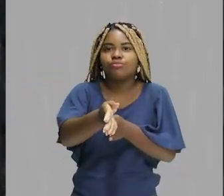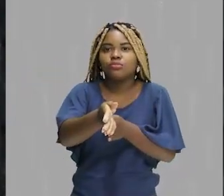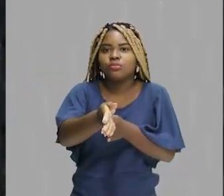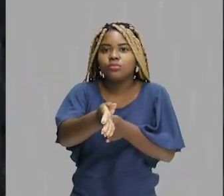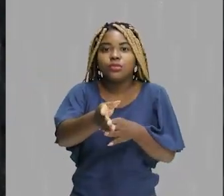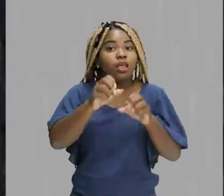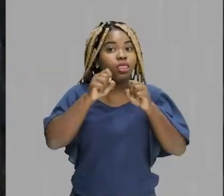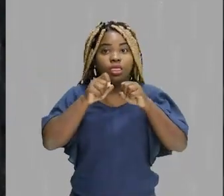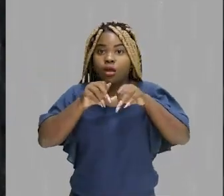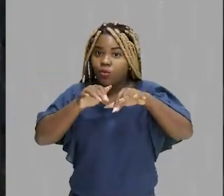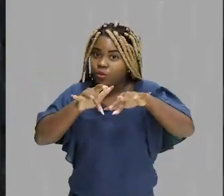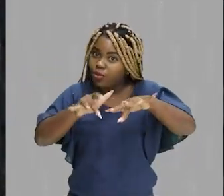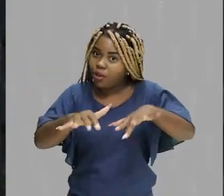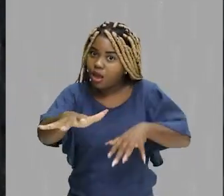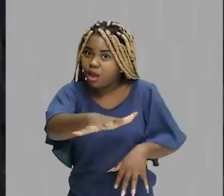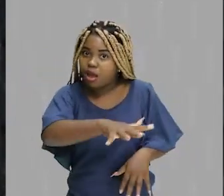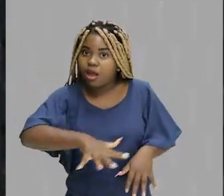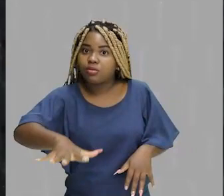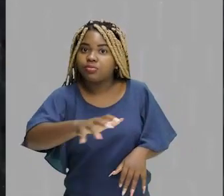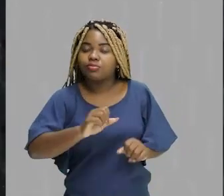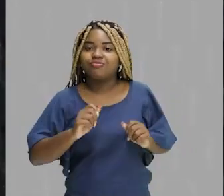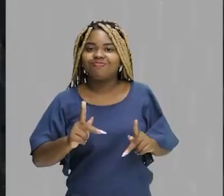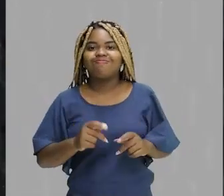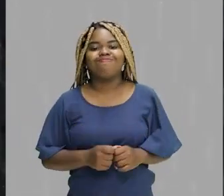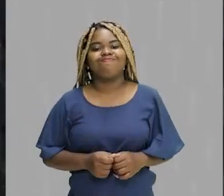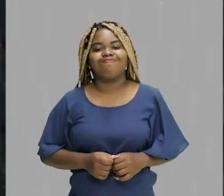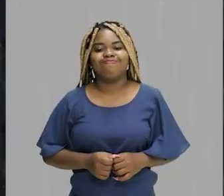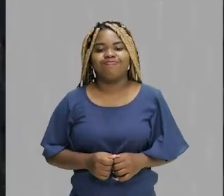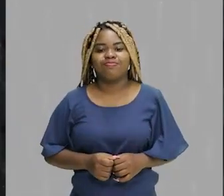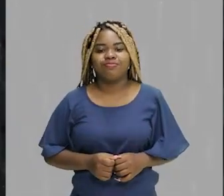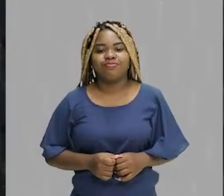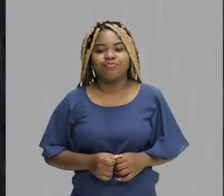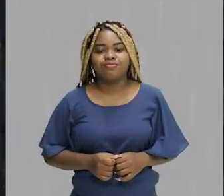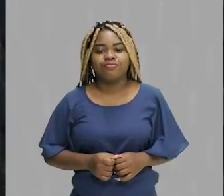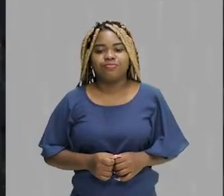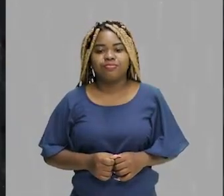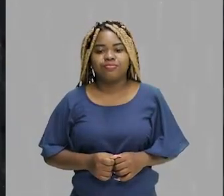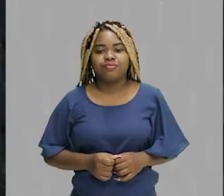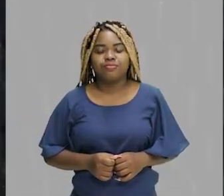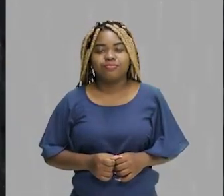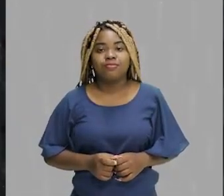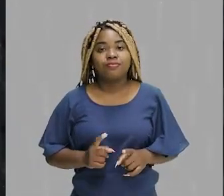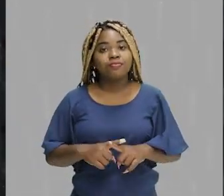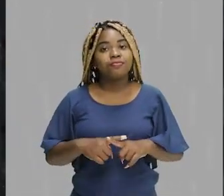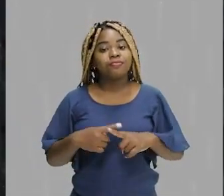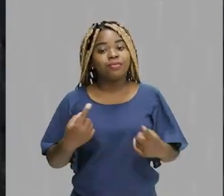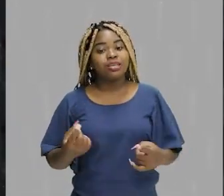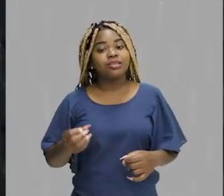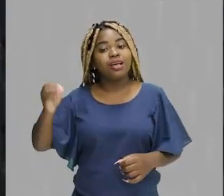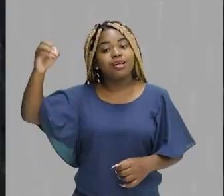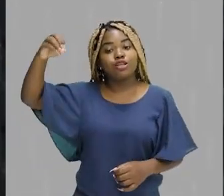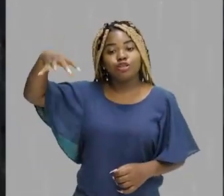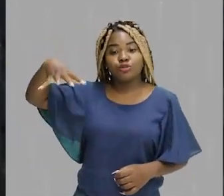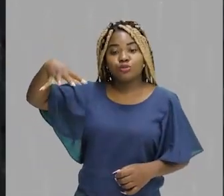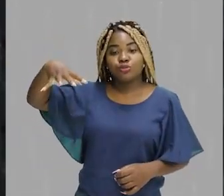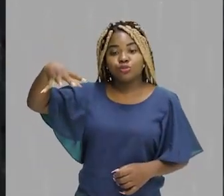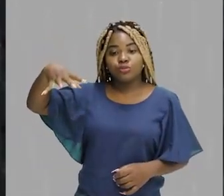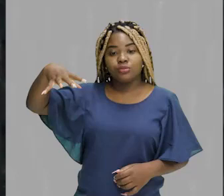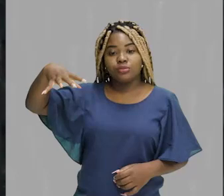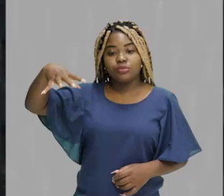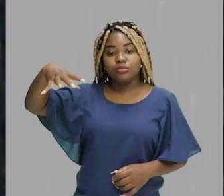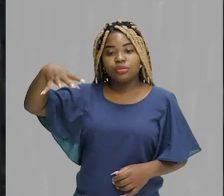luz não polarizada, a luz natural, vibra em todas as direções, mas a partir do momento que essa luz passar por